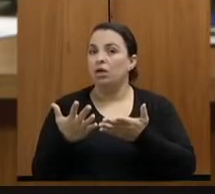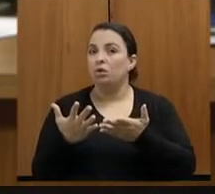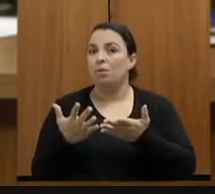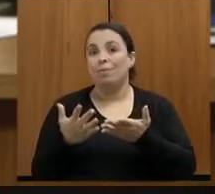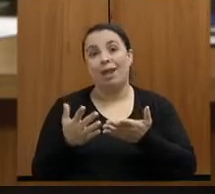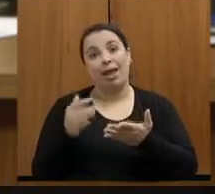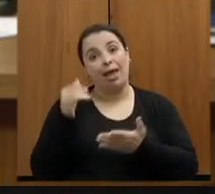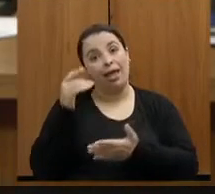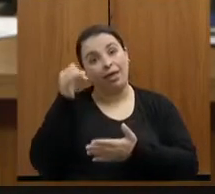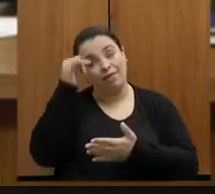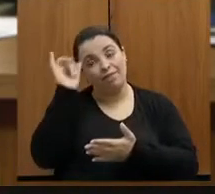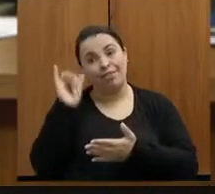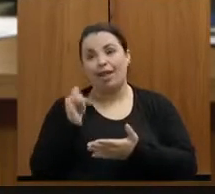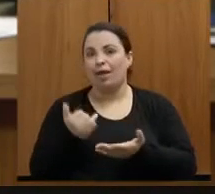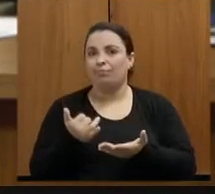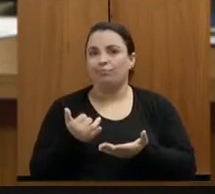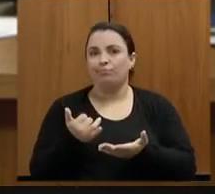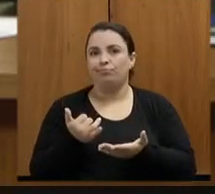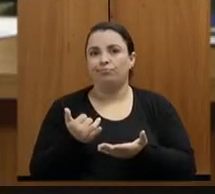enrascado.